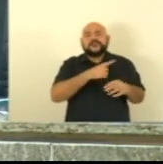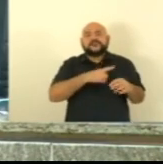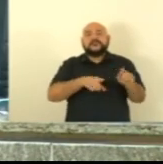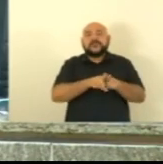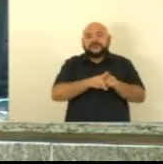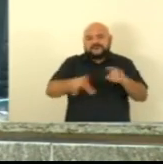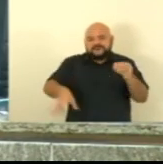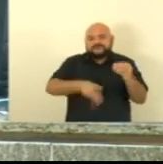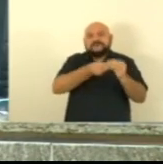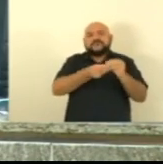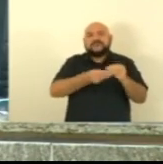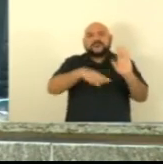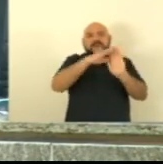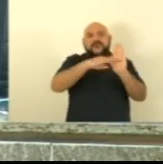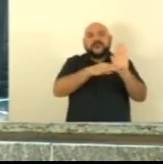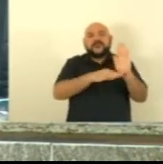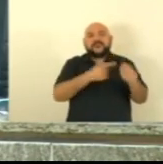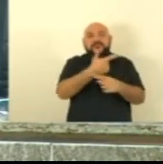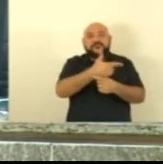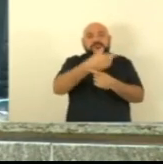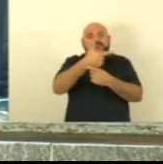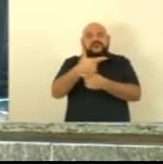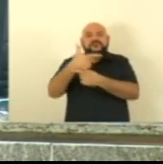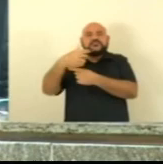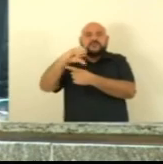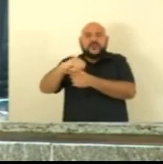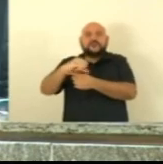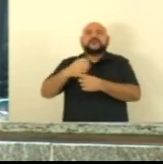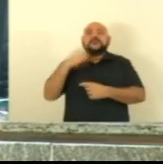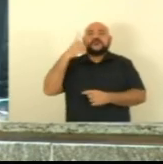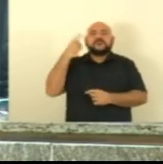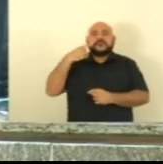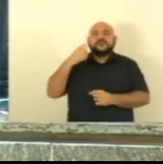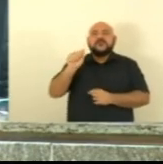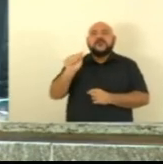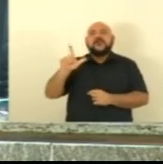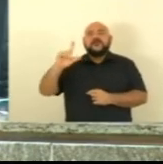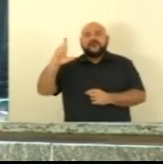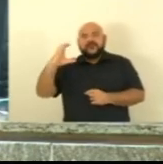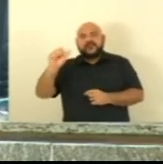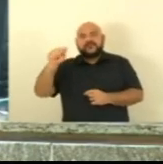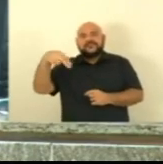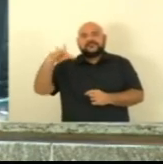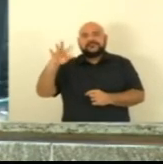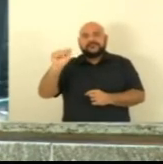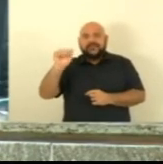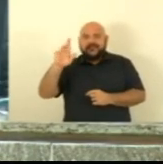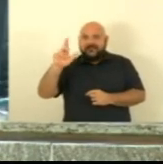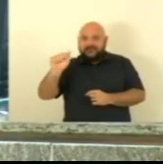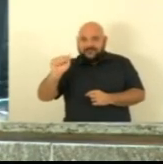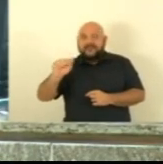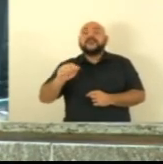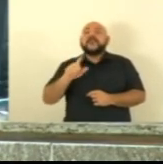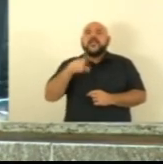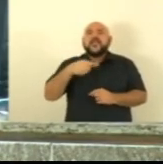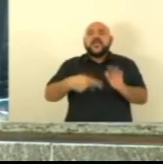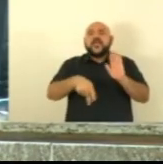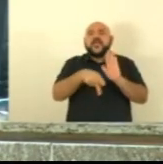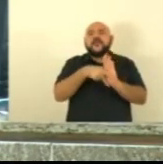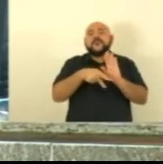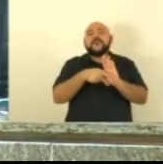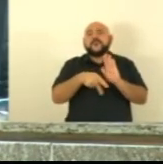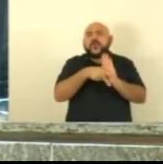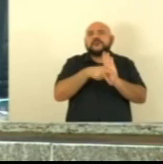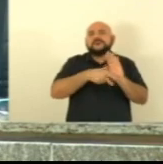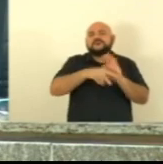matéria correlata ao projeto de lei 229/2023, deputado Alcântara Filho, que dispõe sobre a instalação de dispositivo eletrônico de segurança do tipo botão do